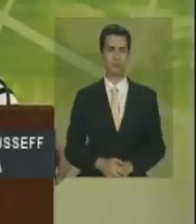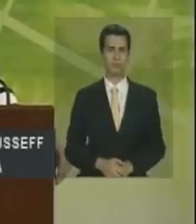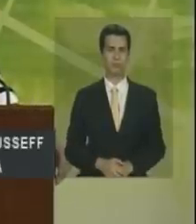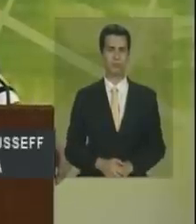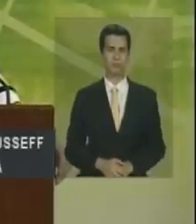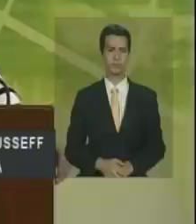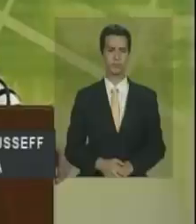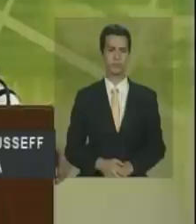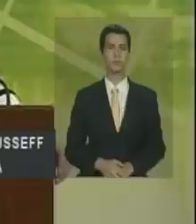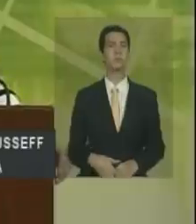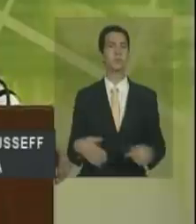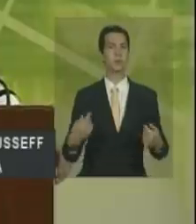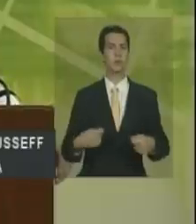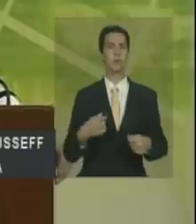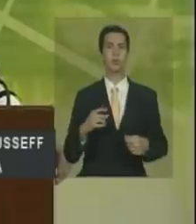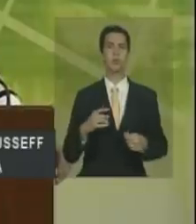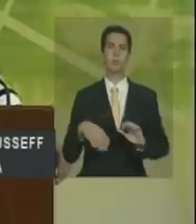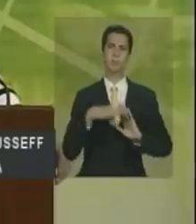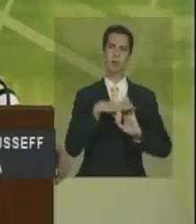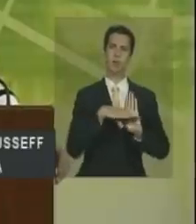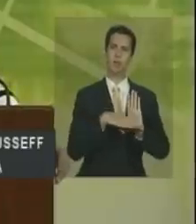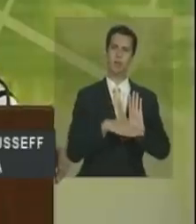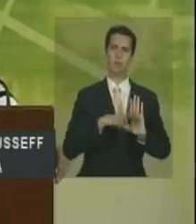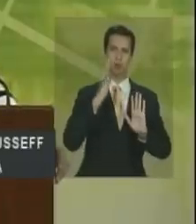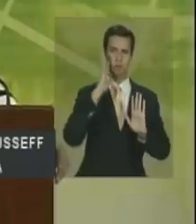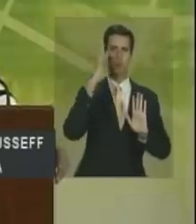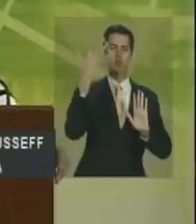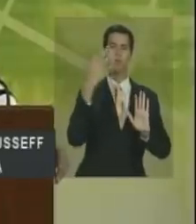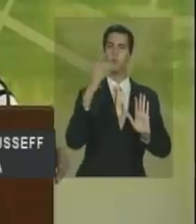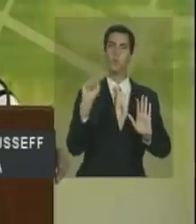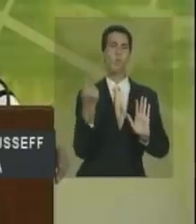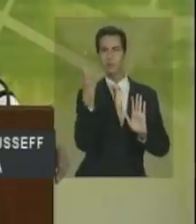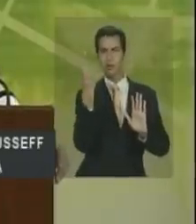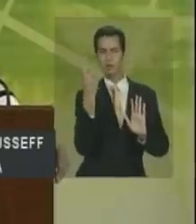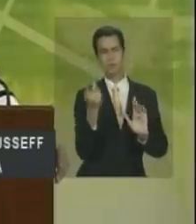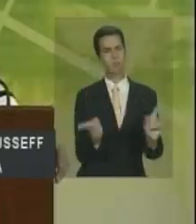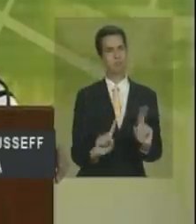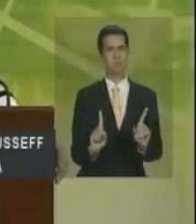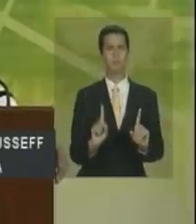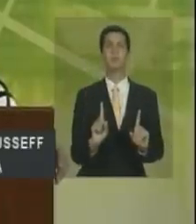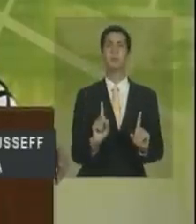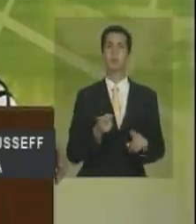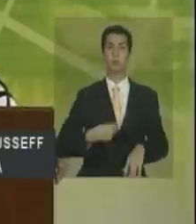conjunto de medidas uma única vez. Nós preferimos